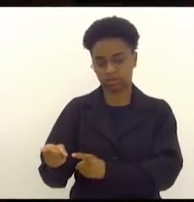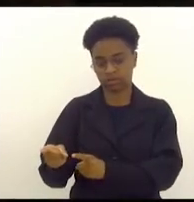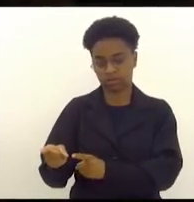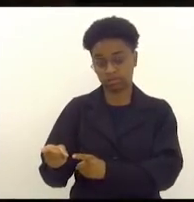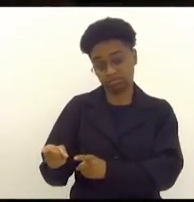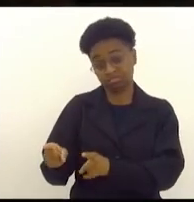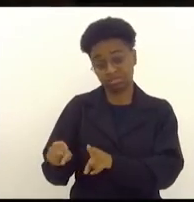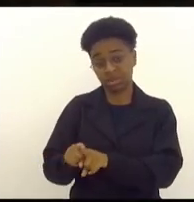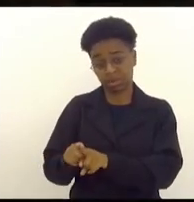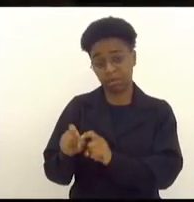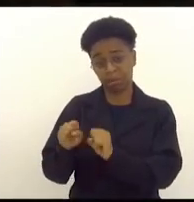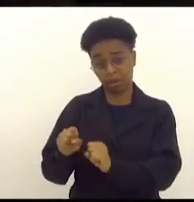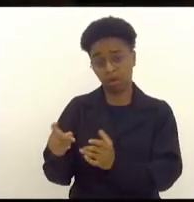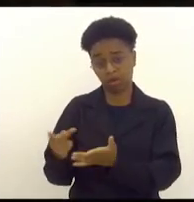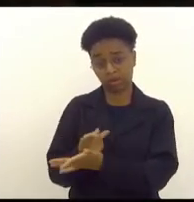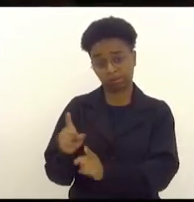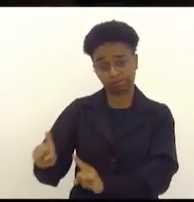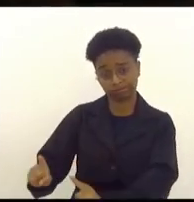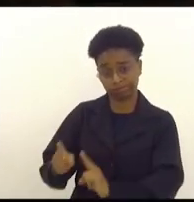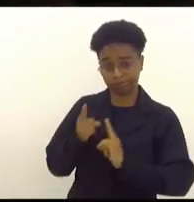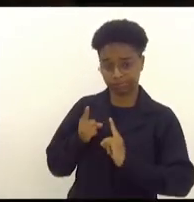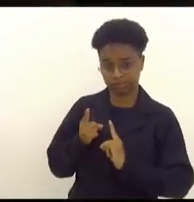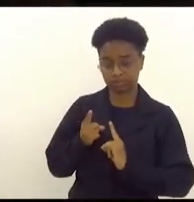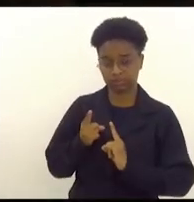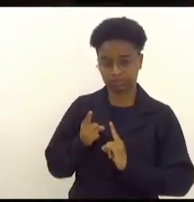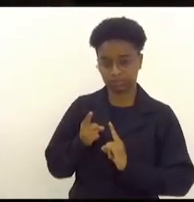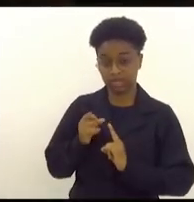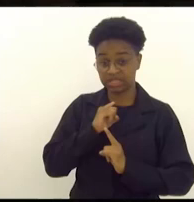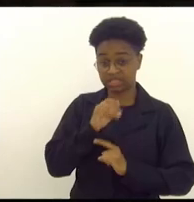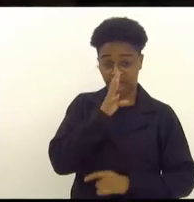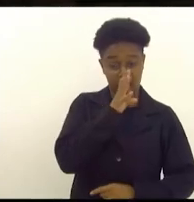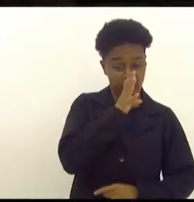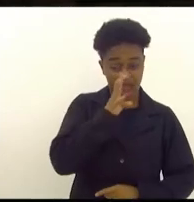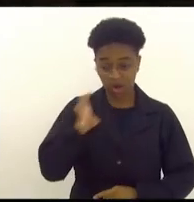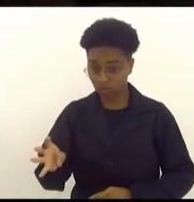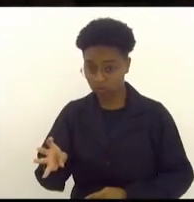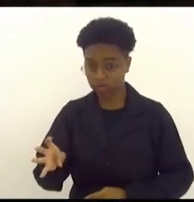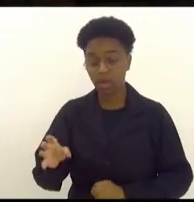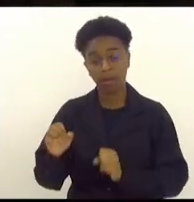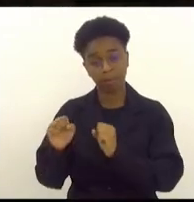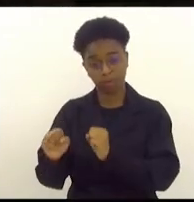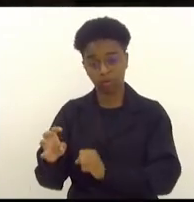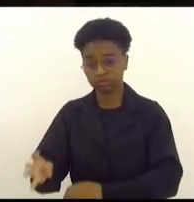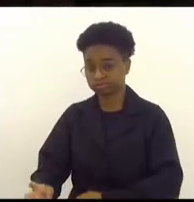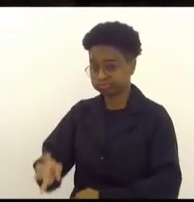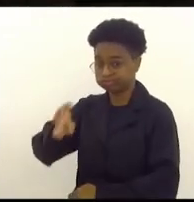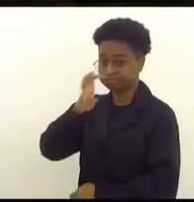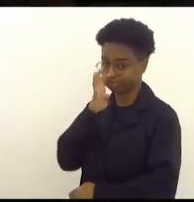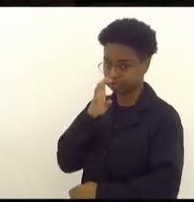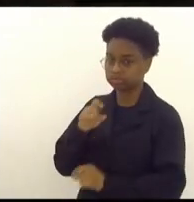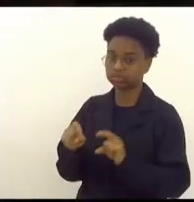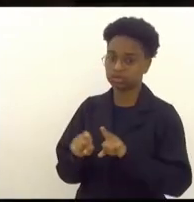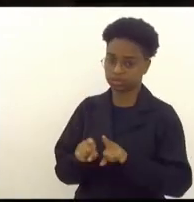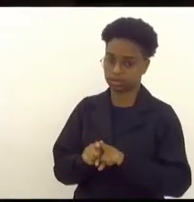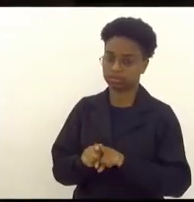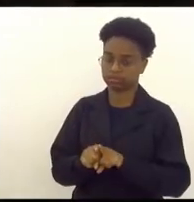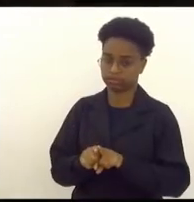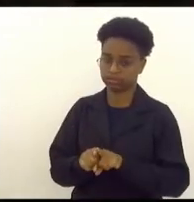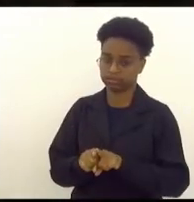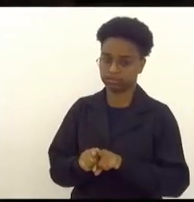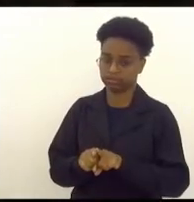também pode ser atacado quem acusa também pode ser acusado